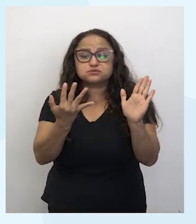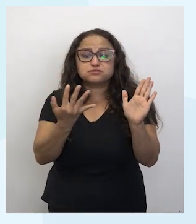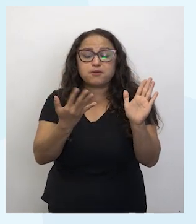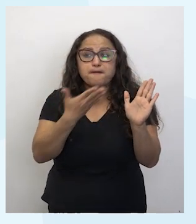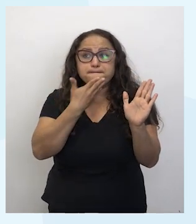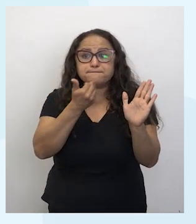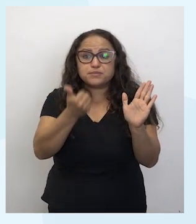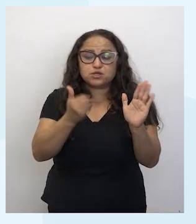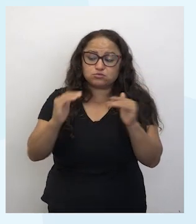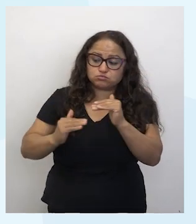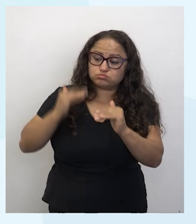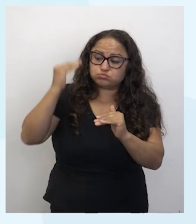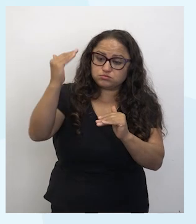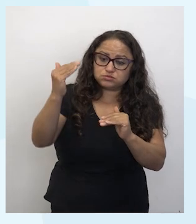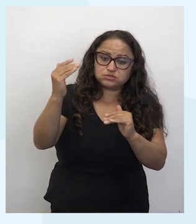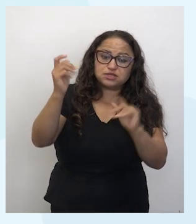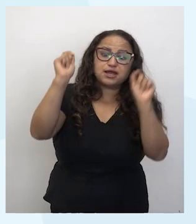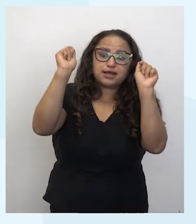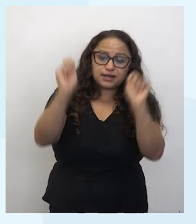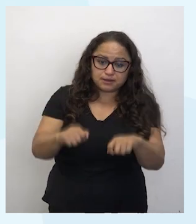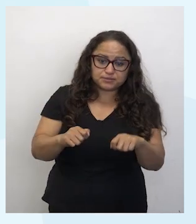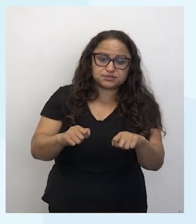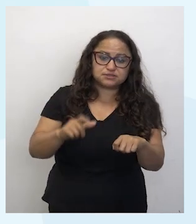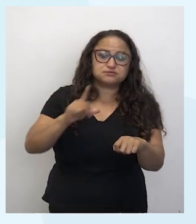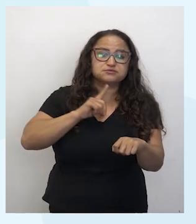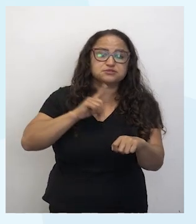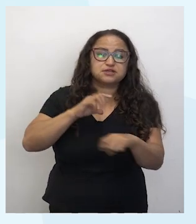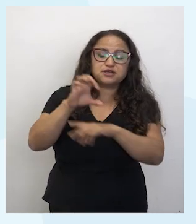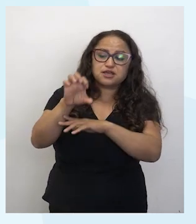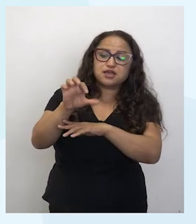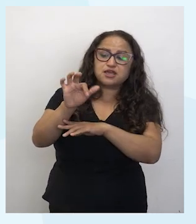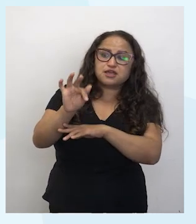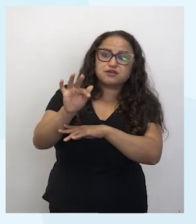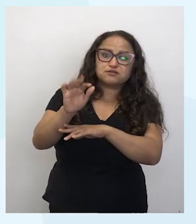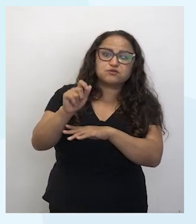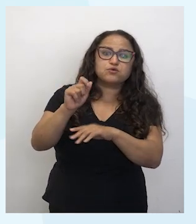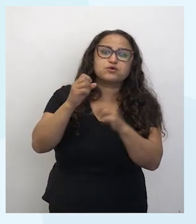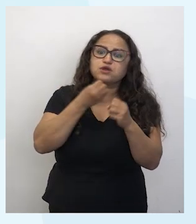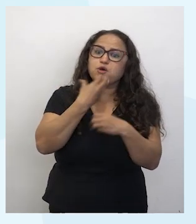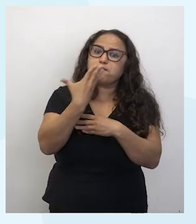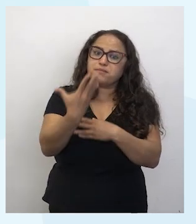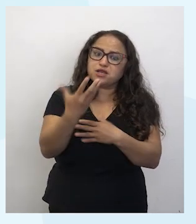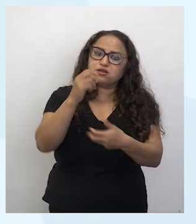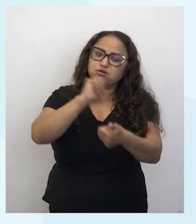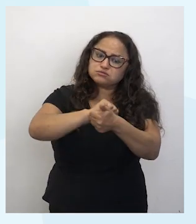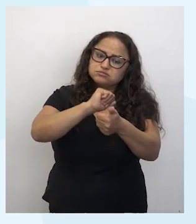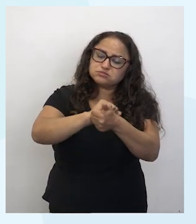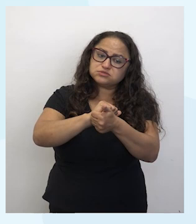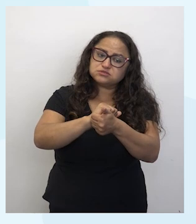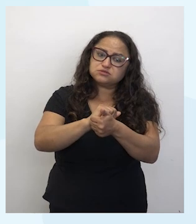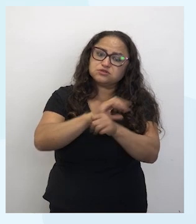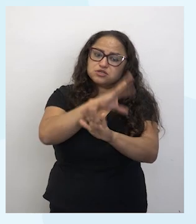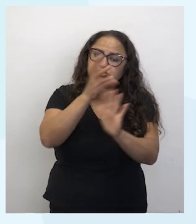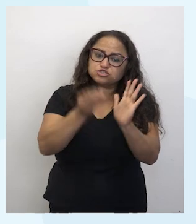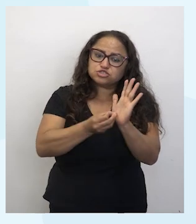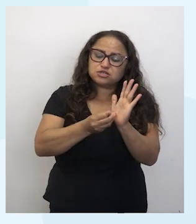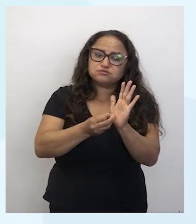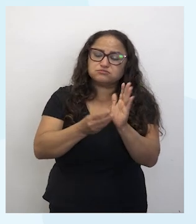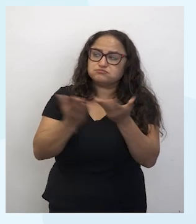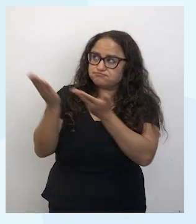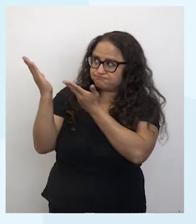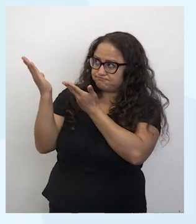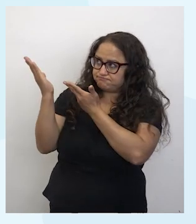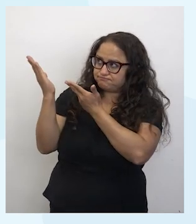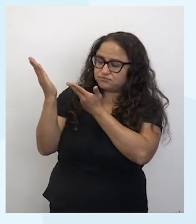aumento na eficiência, porque os alunos já sabem o que é eficiência, né? Isso. E pensando na eficiência geral do processo. Dá uma olhadinha na imagem, eu sei que ela